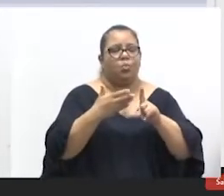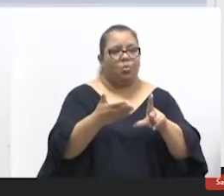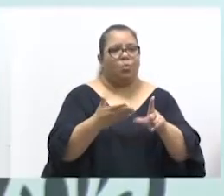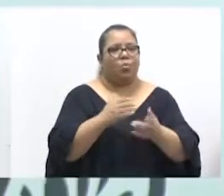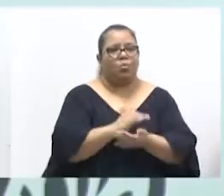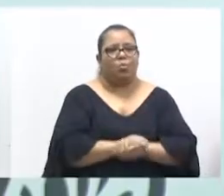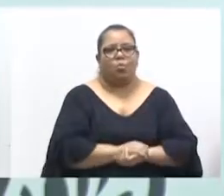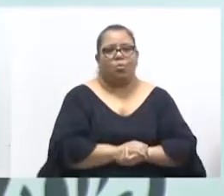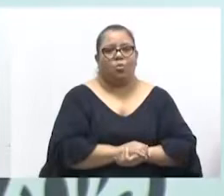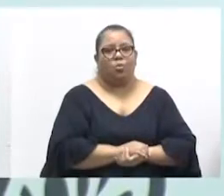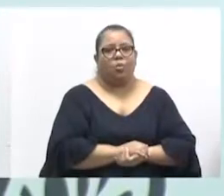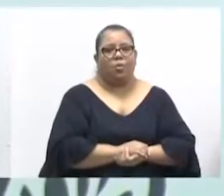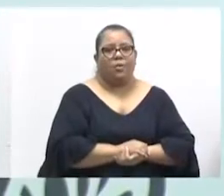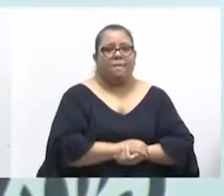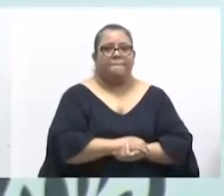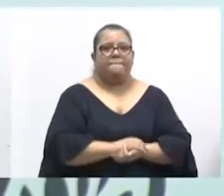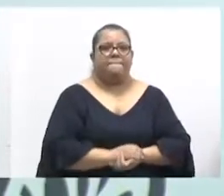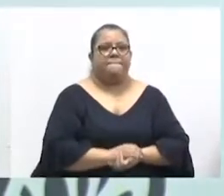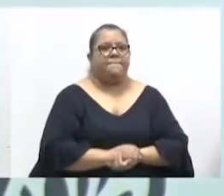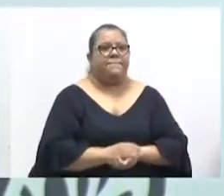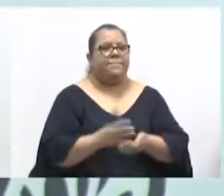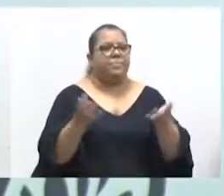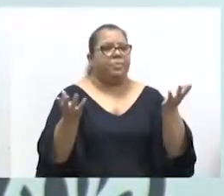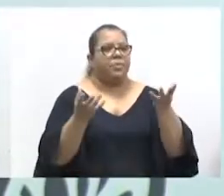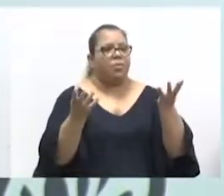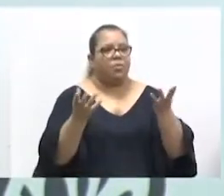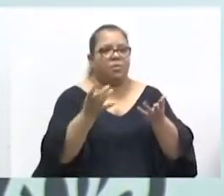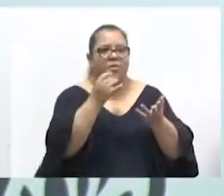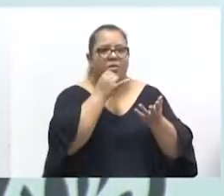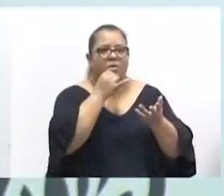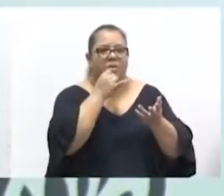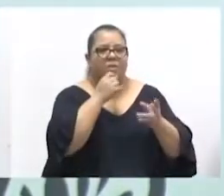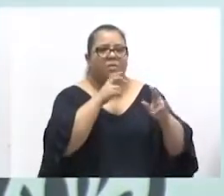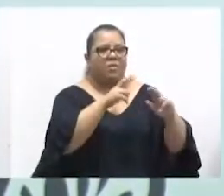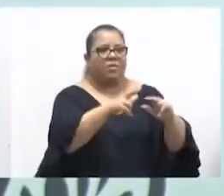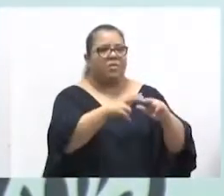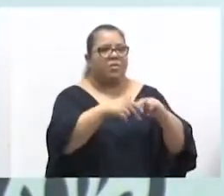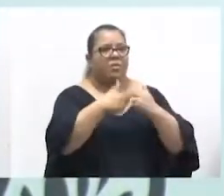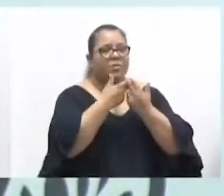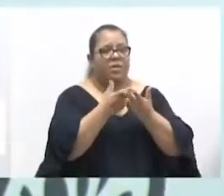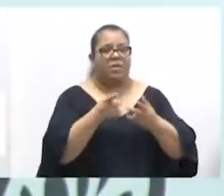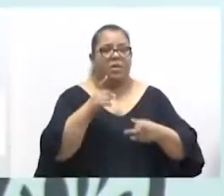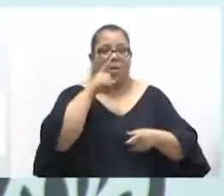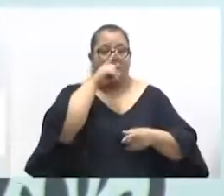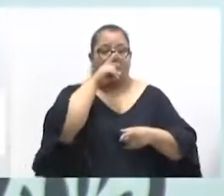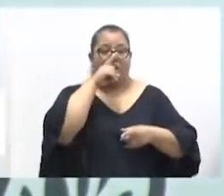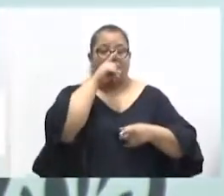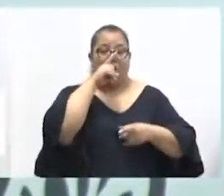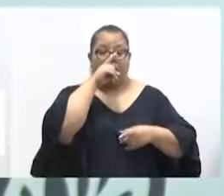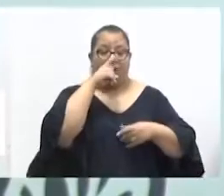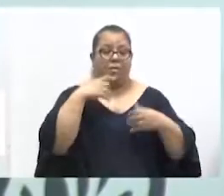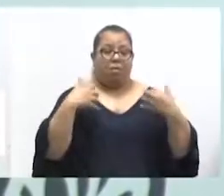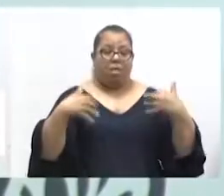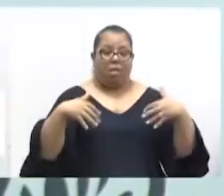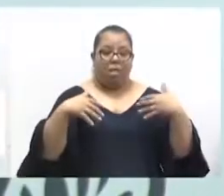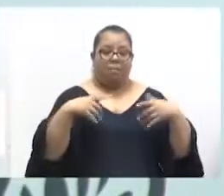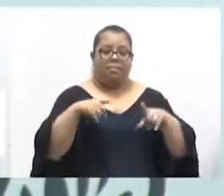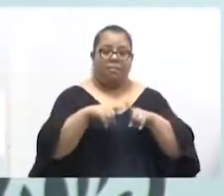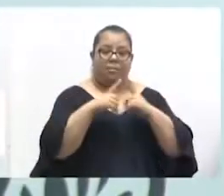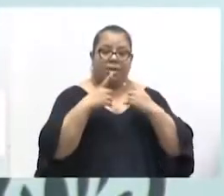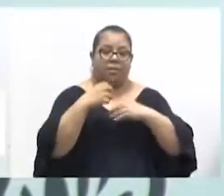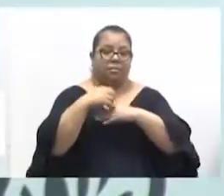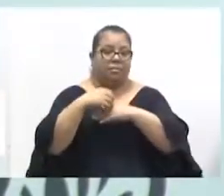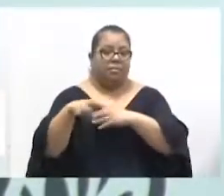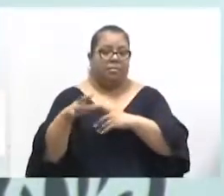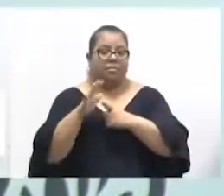isso, porque são dados muito preliminares, mas ainda assim, mesmo arriscado, achei interessante trazer para dizer para a população